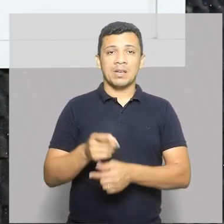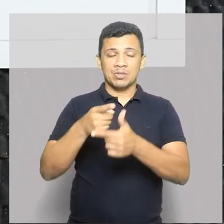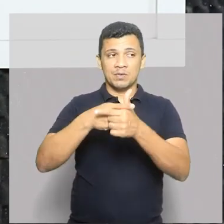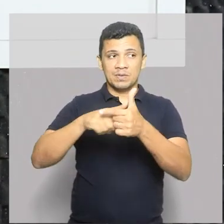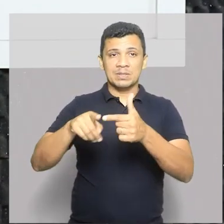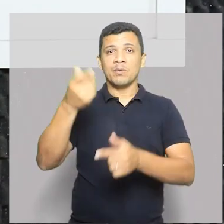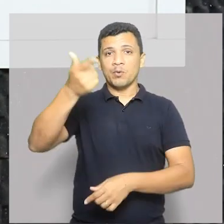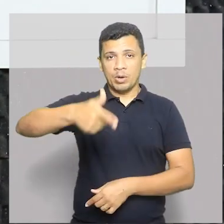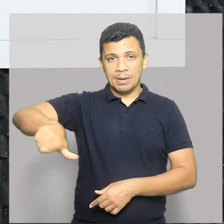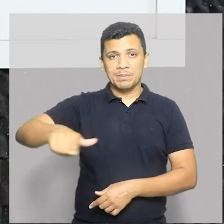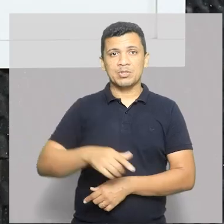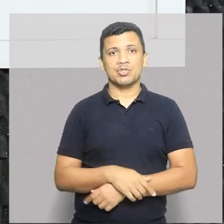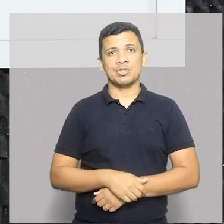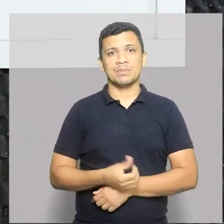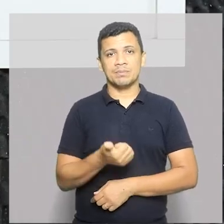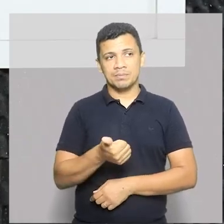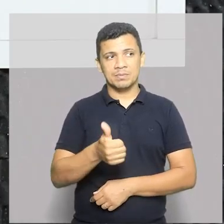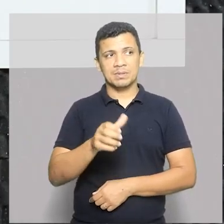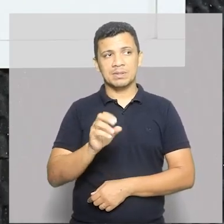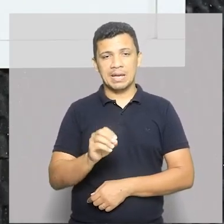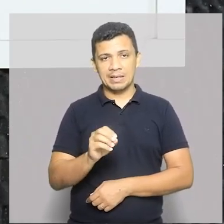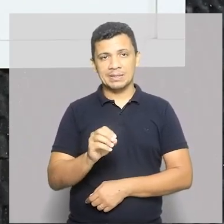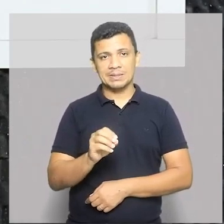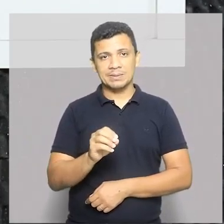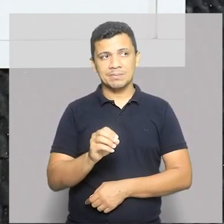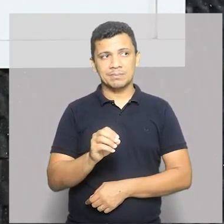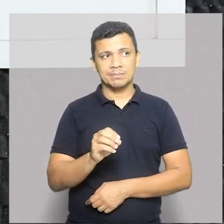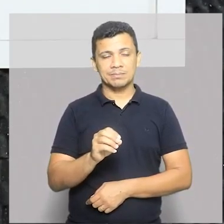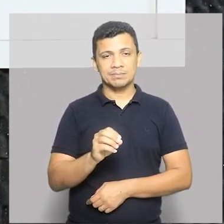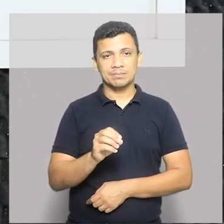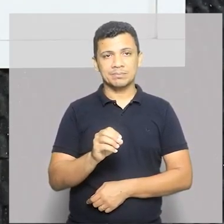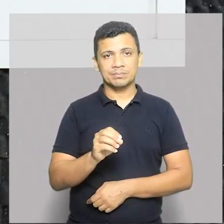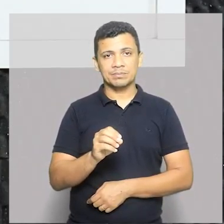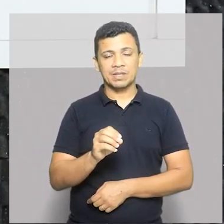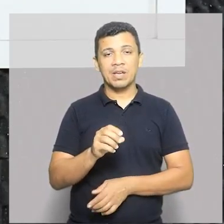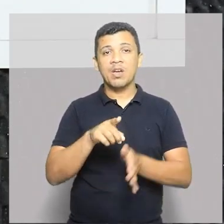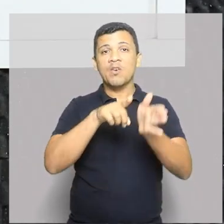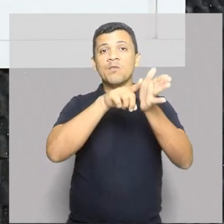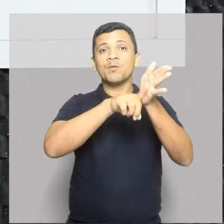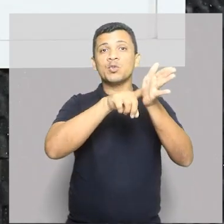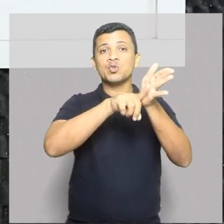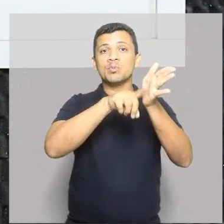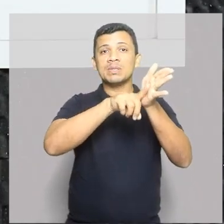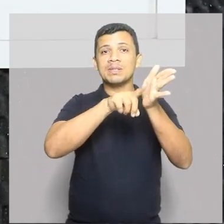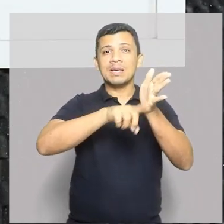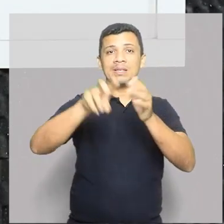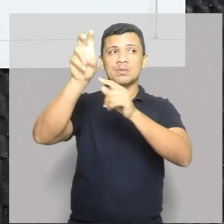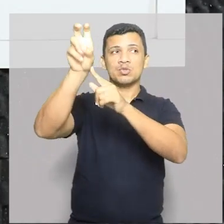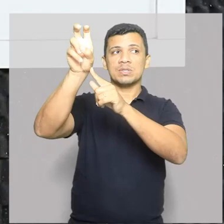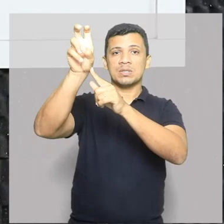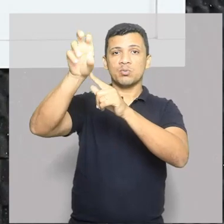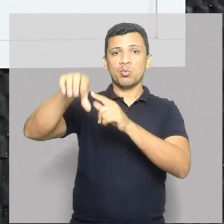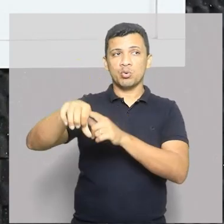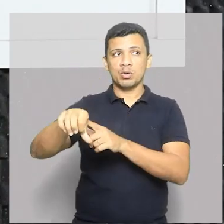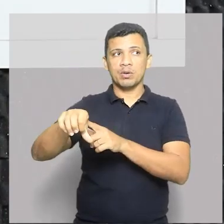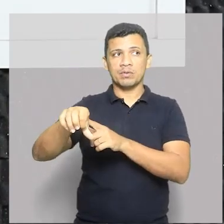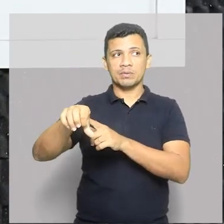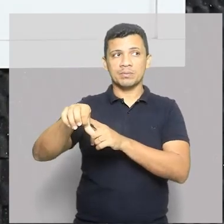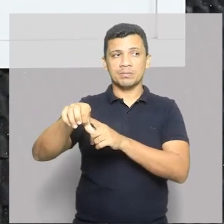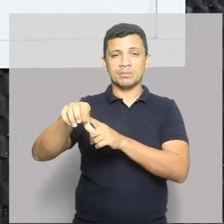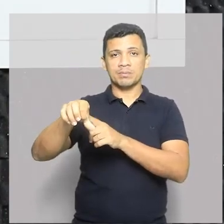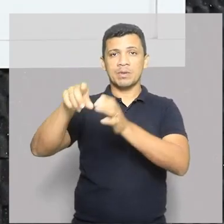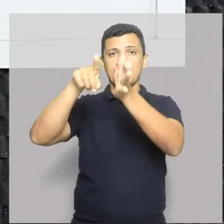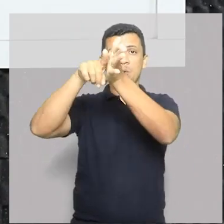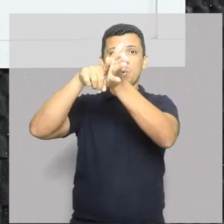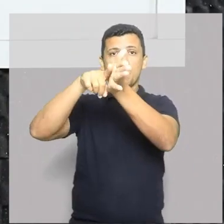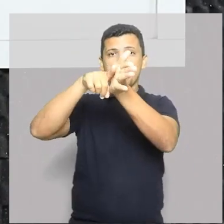eu vou repetir a base 10, tá? E vou subtrair os expoentes, ó. O expoente de